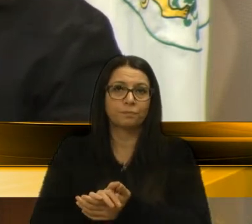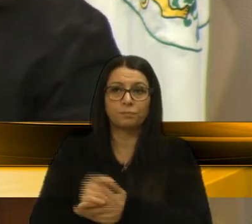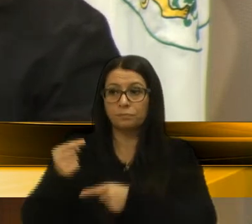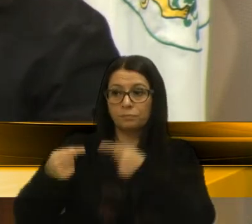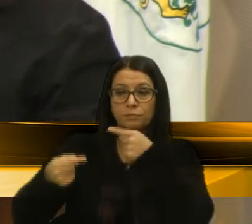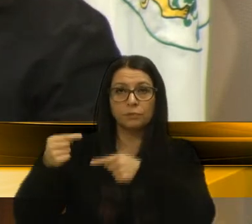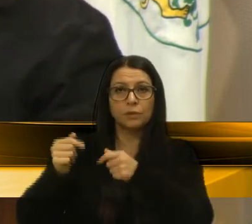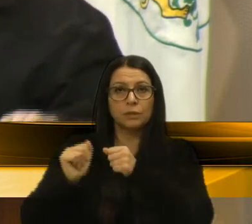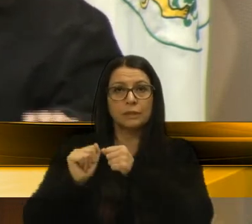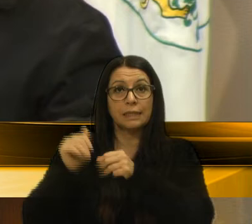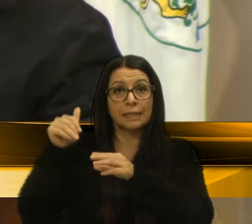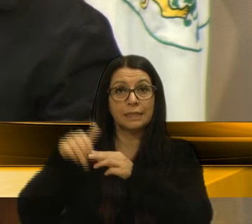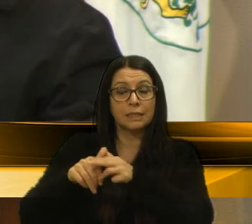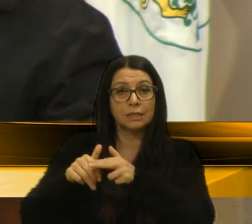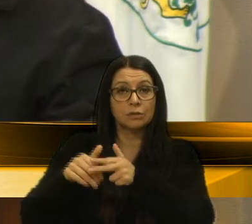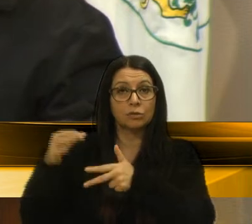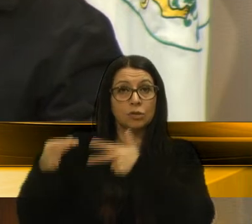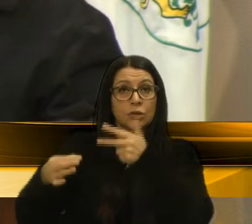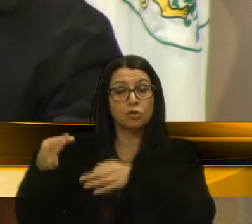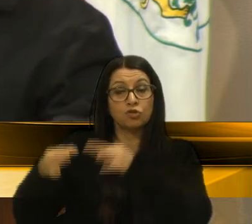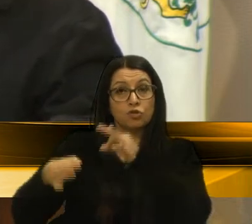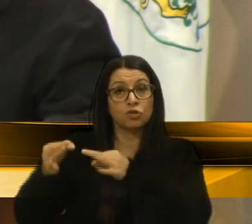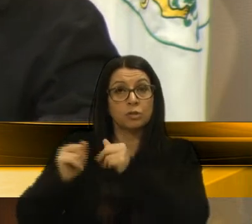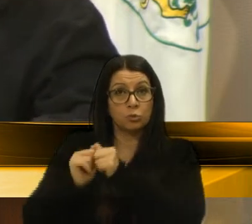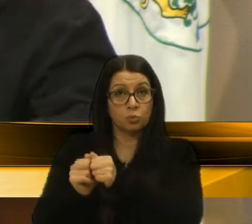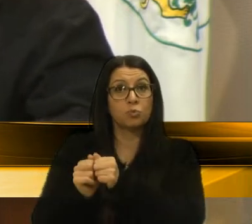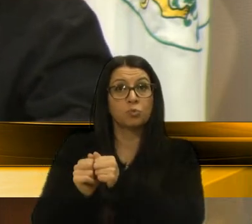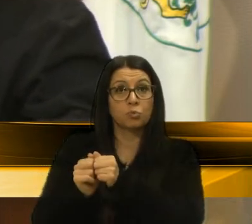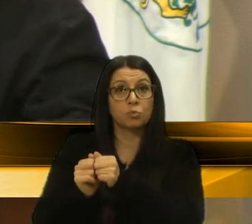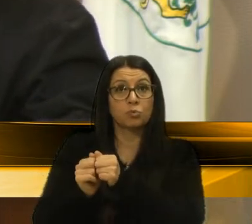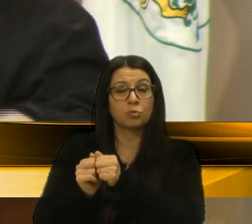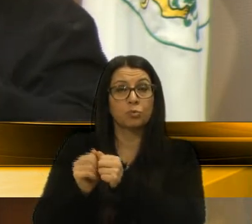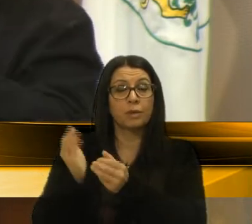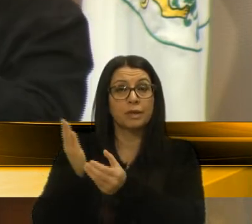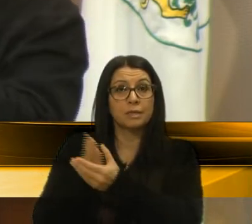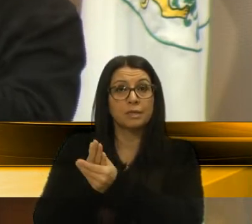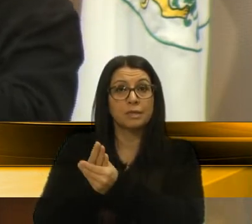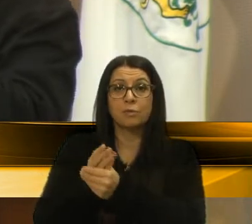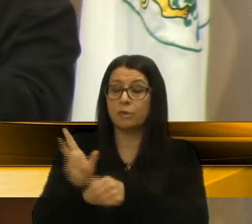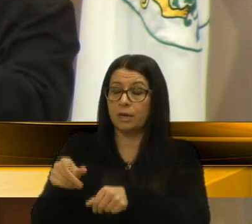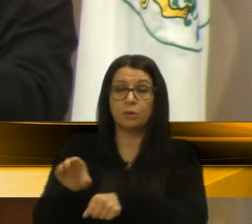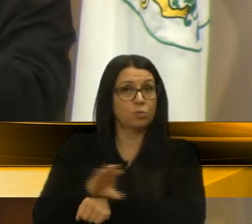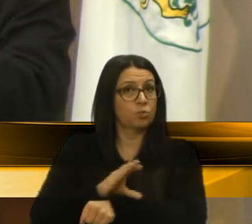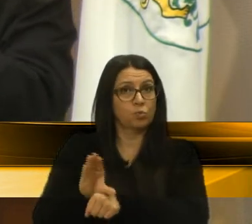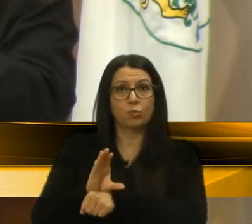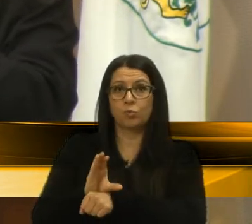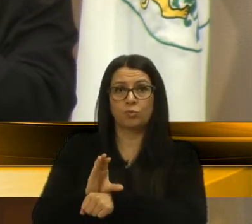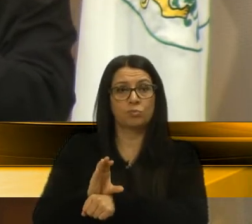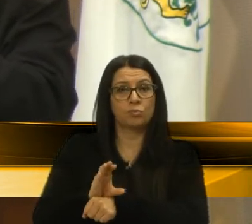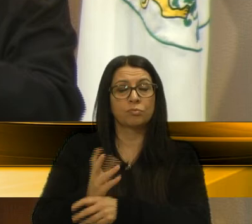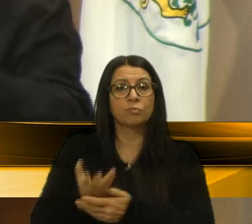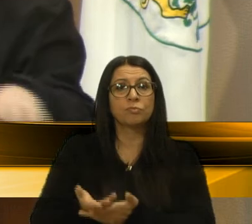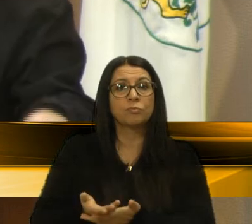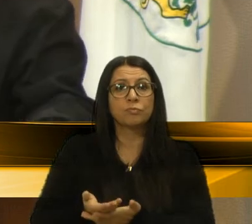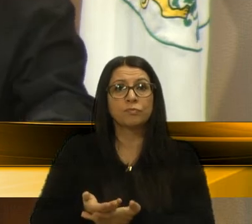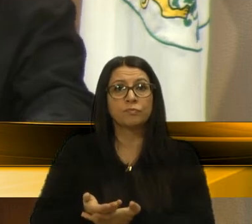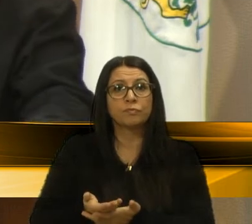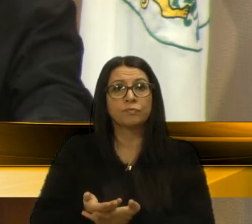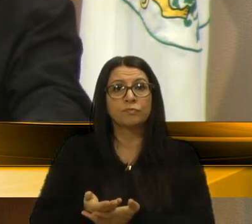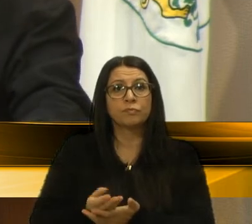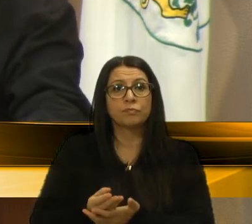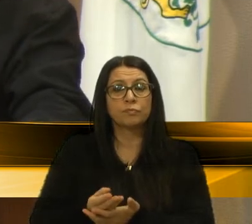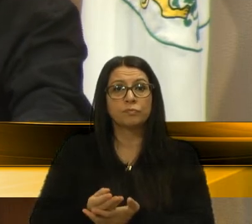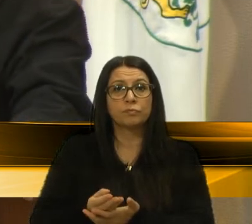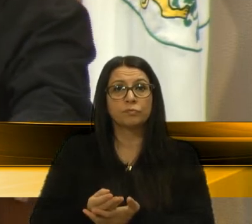discutir judicialmente a questão do plano diretor através de uma ação direta de inconstitucionalidade, foi